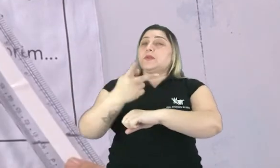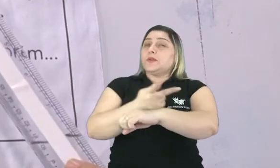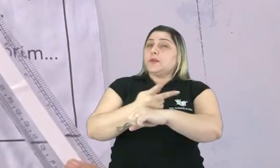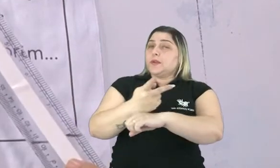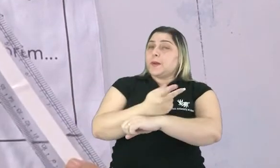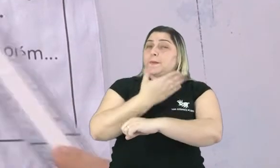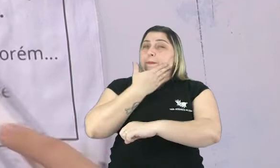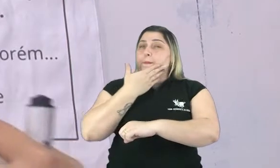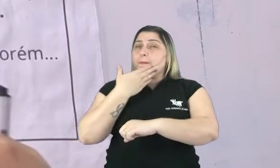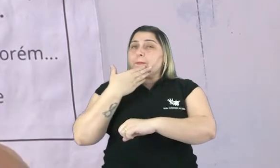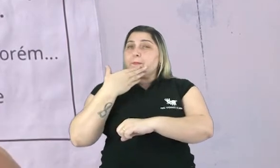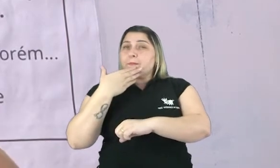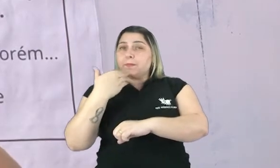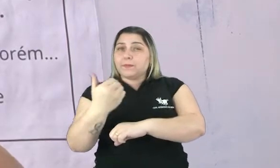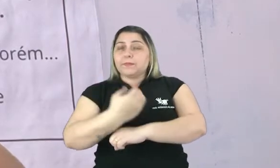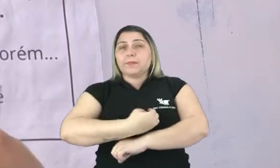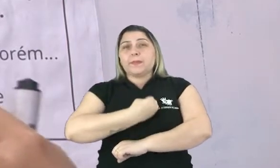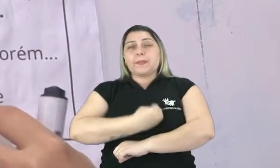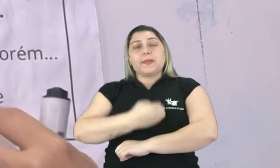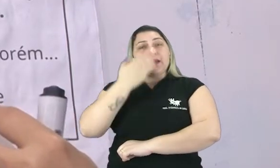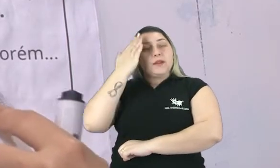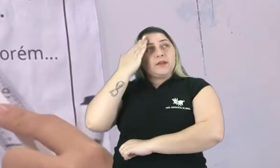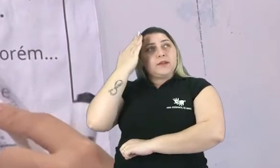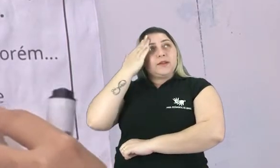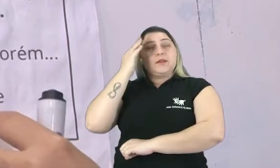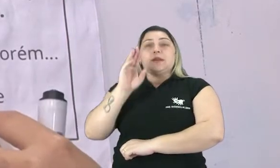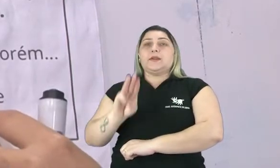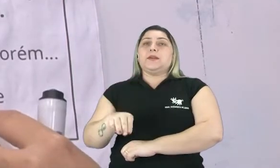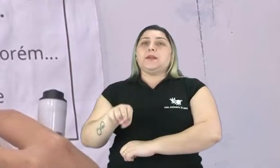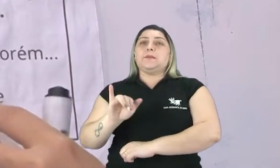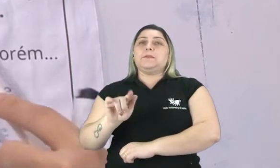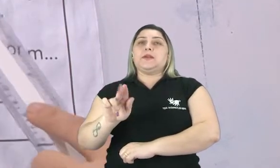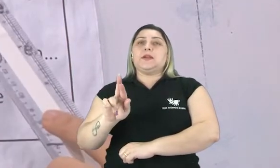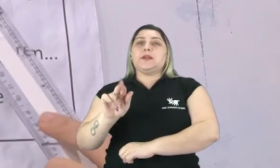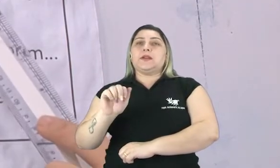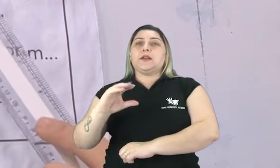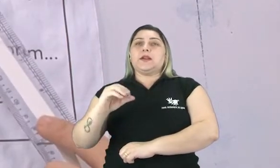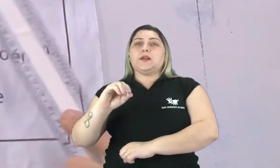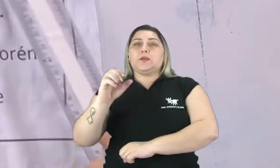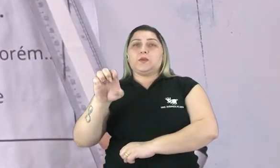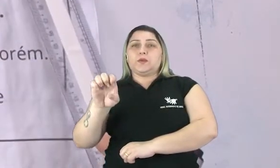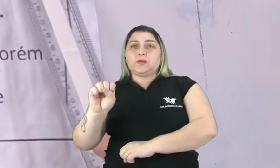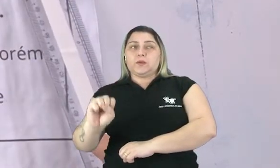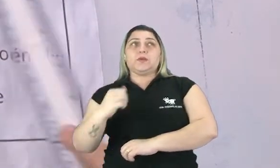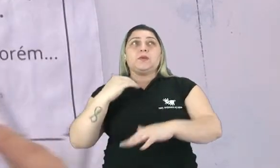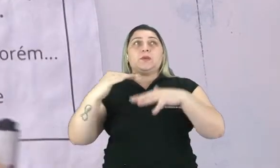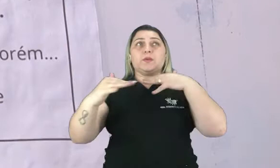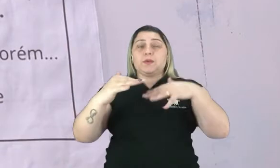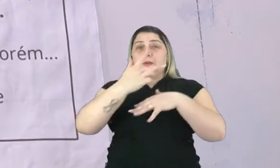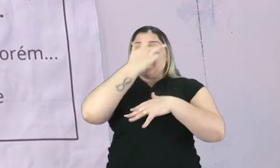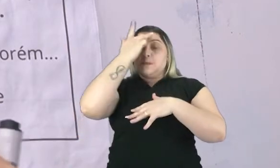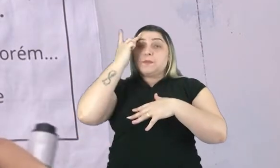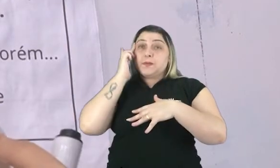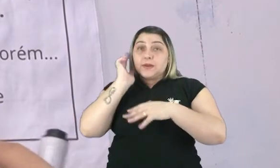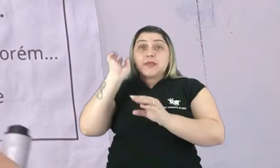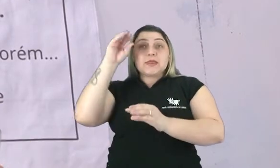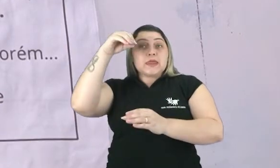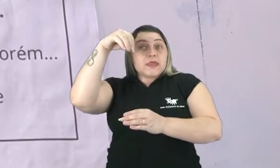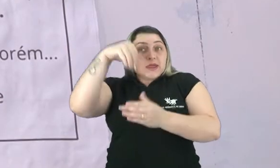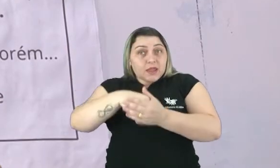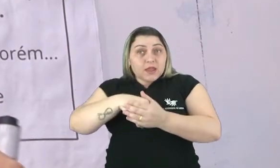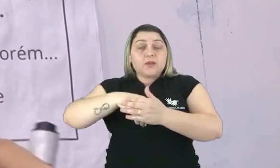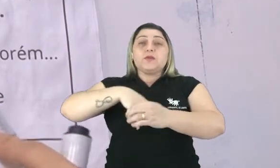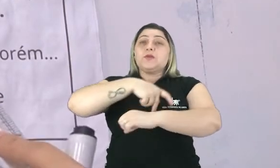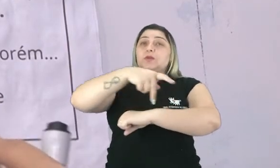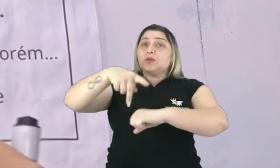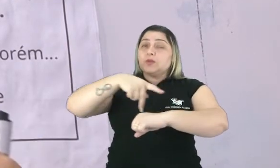uma vida melhor. Entendemos que migrações são movimentos de pessoas no interior de um